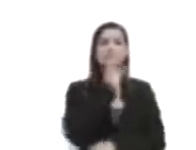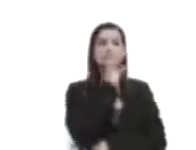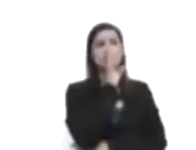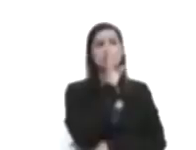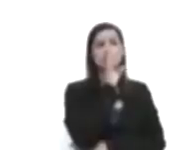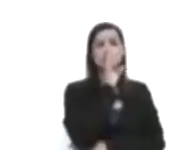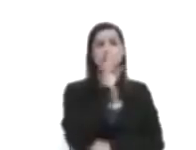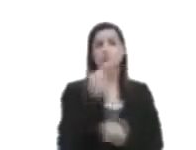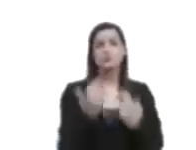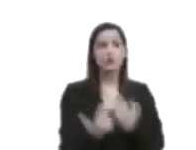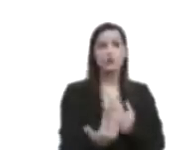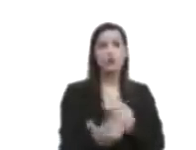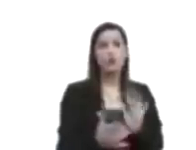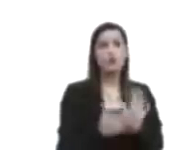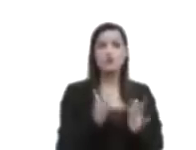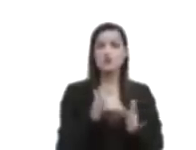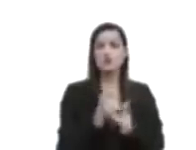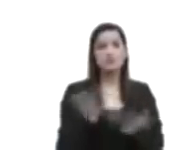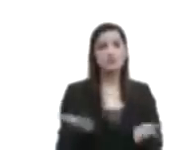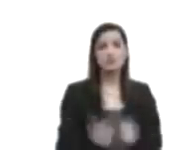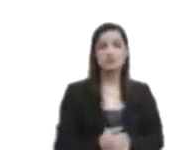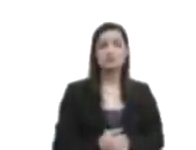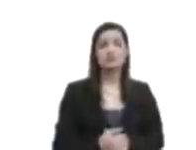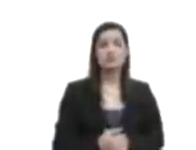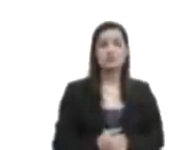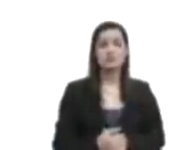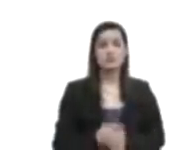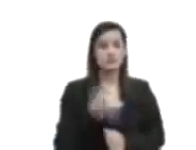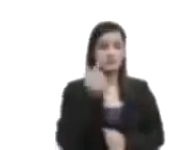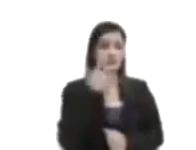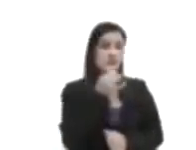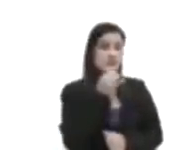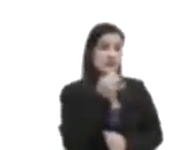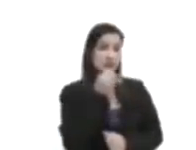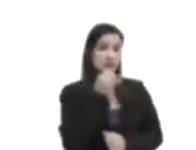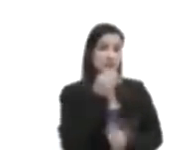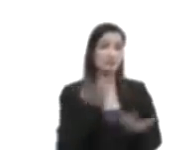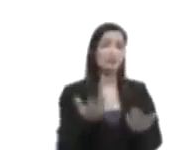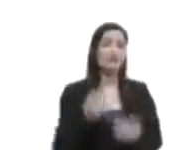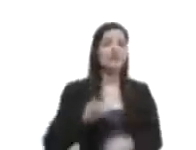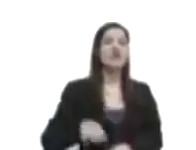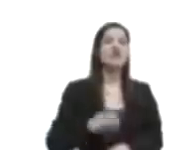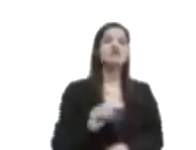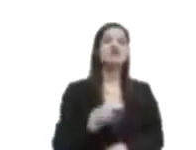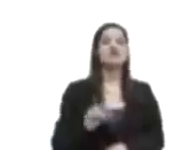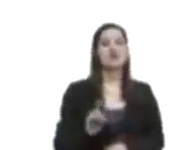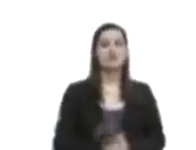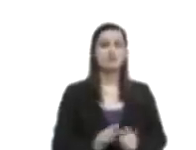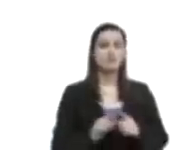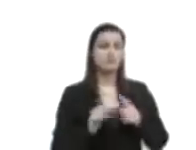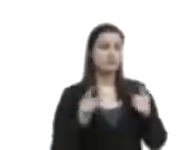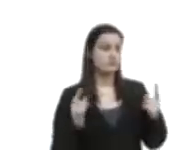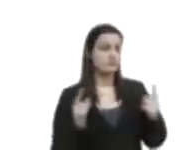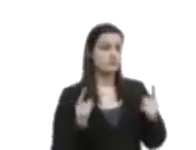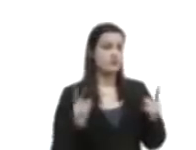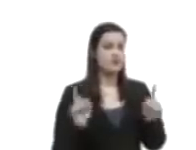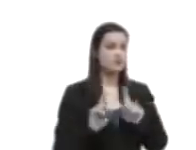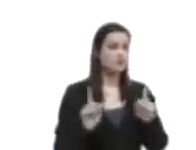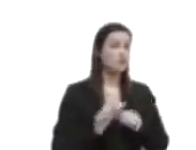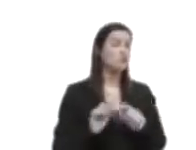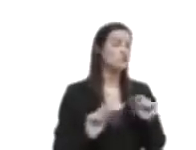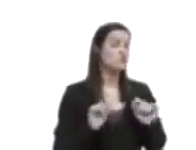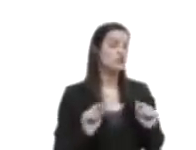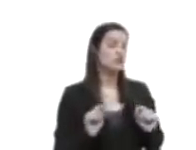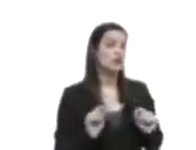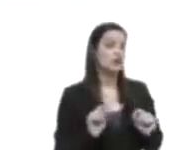seu Senhor Jesus. Quer ver um exemplo de manso? Jó, quando aconteceu todas aquelas pragas, ele diz o quê?